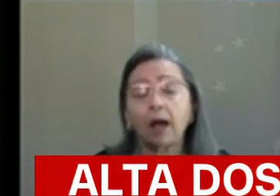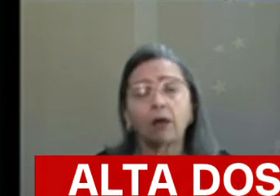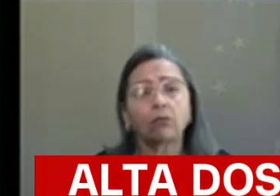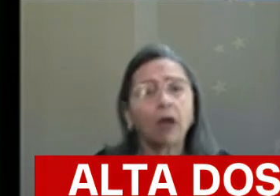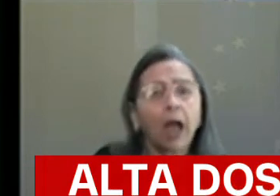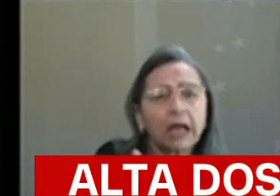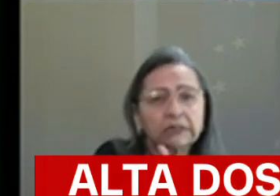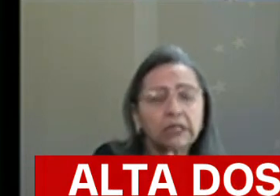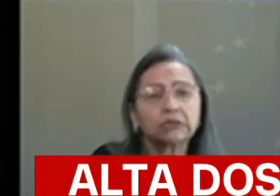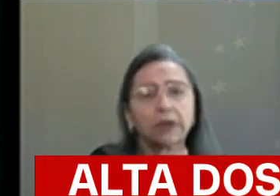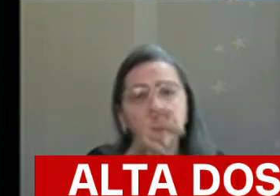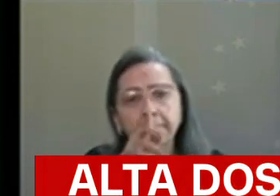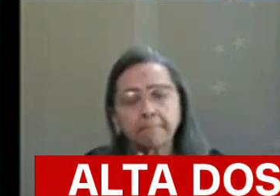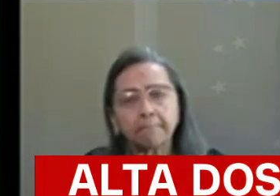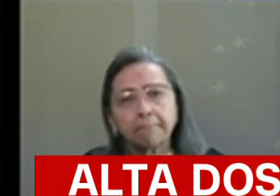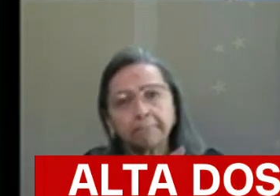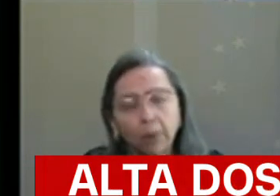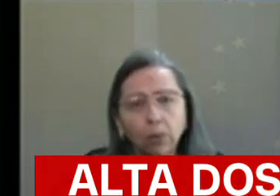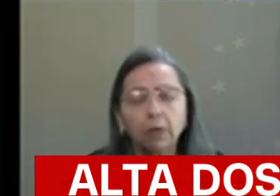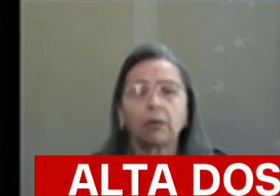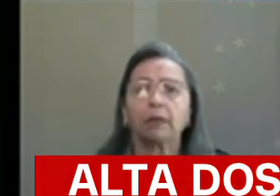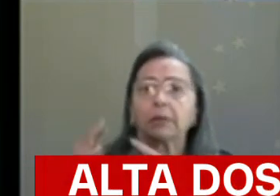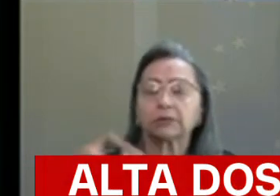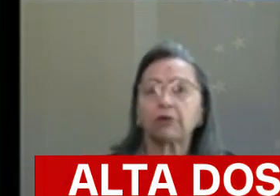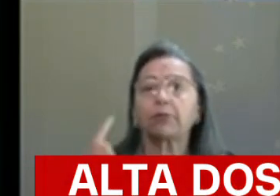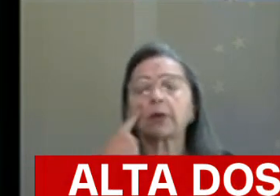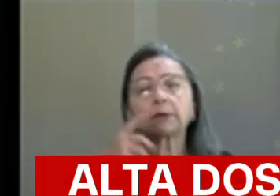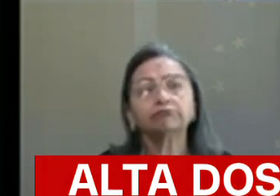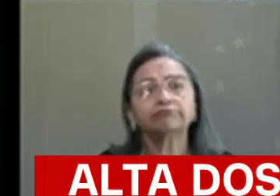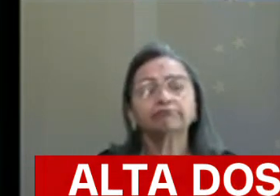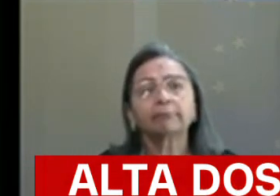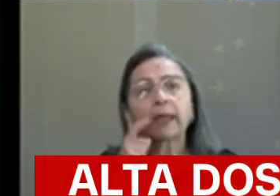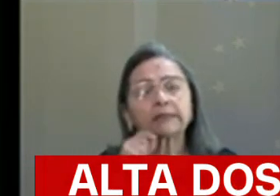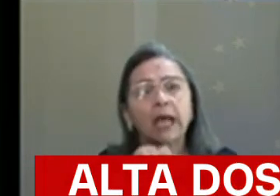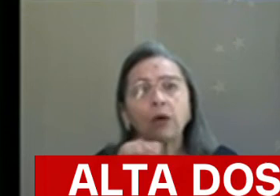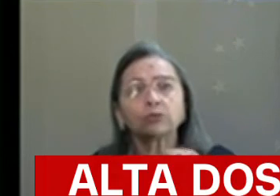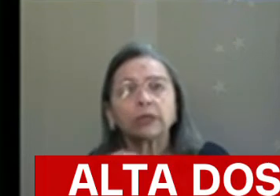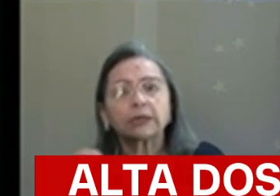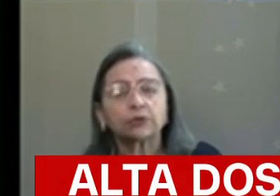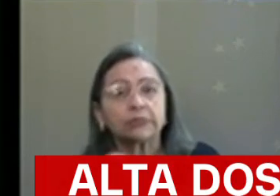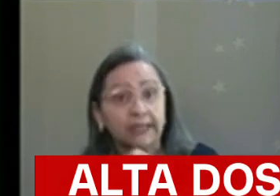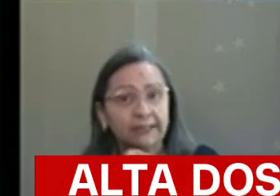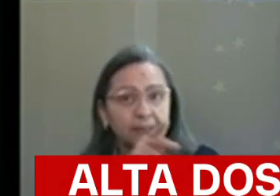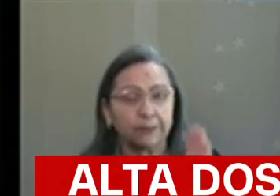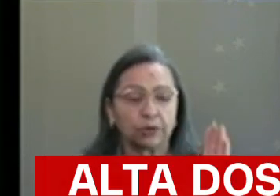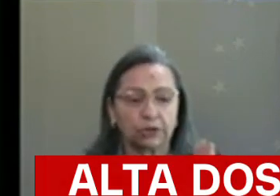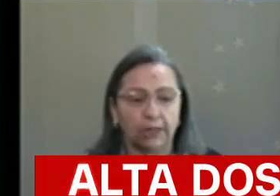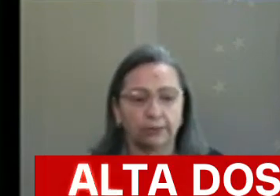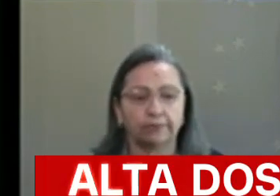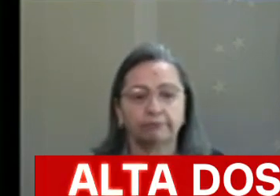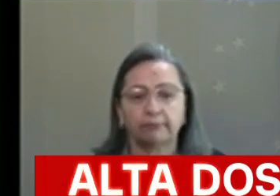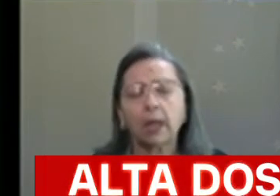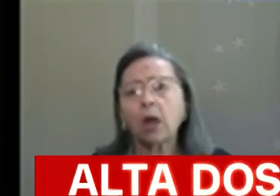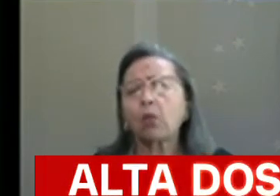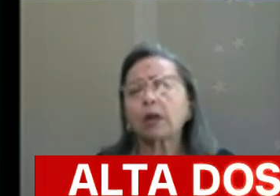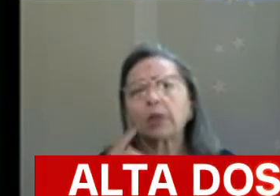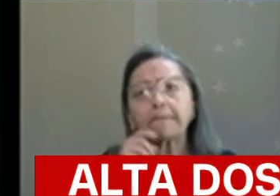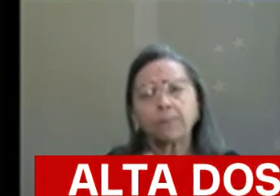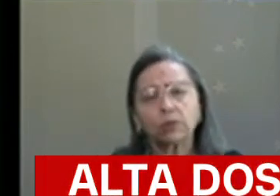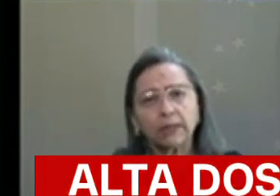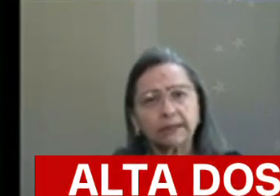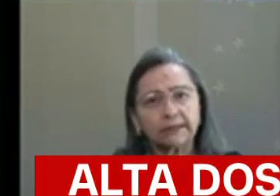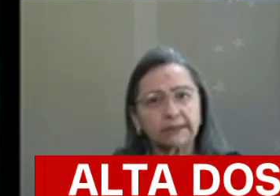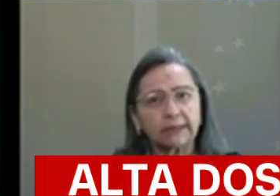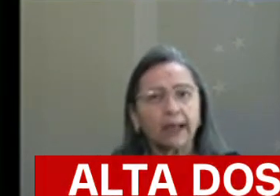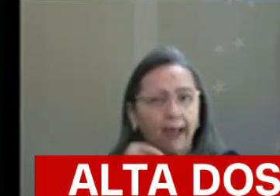aos agentes públicos responsáveis por adotar as alterações de que trata o projeto. Quanto à mudança determinada